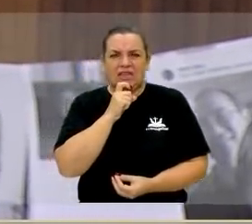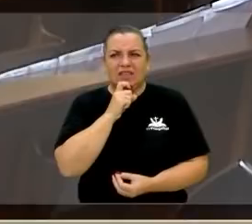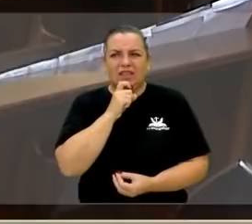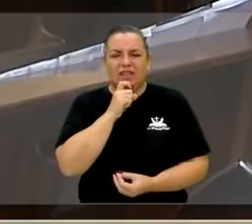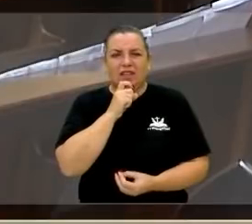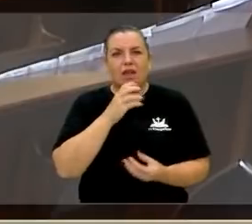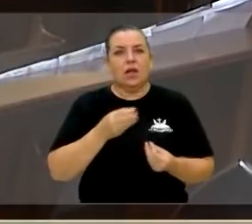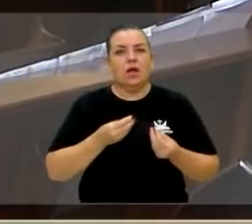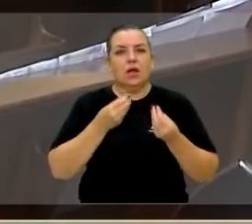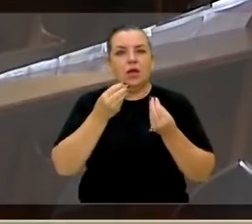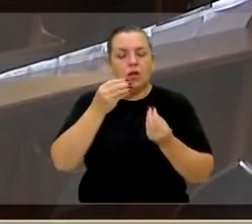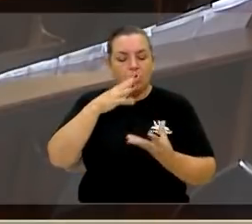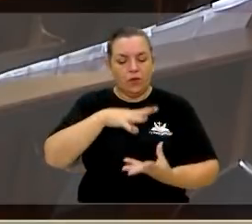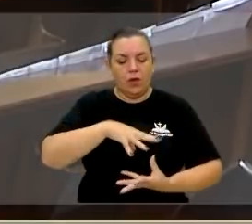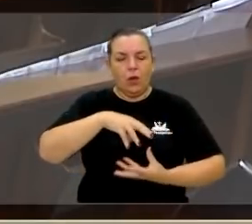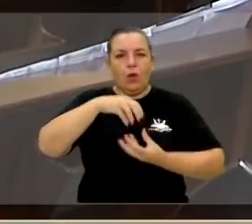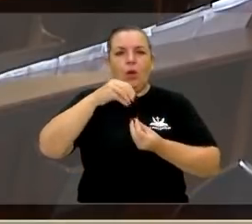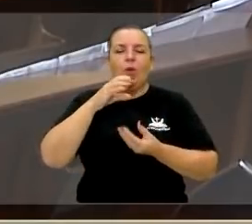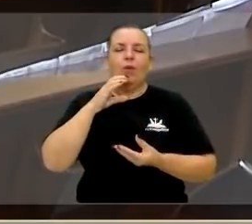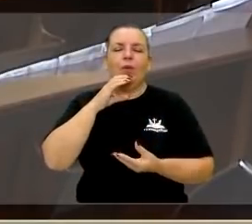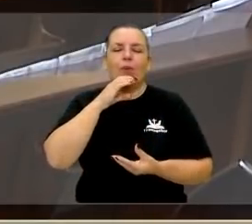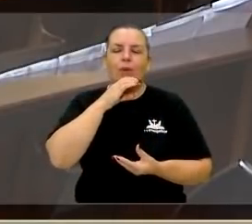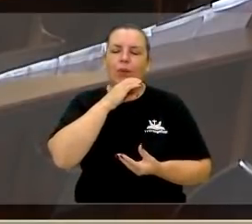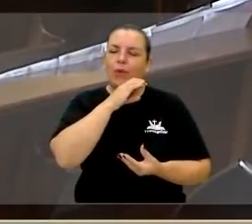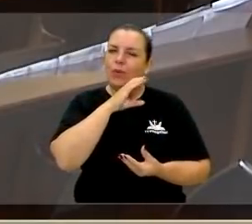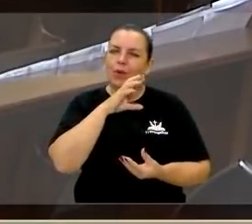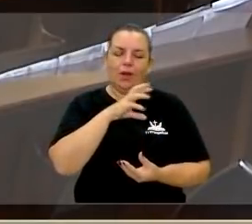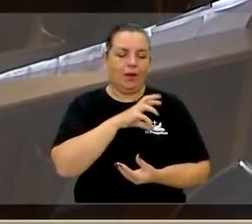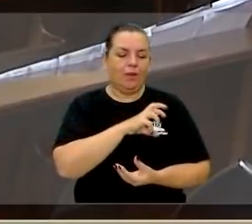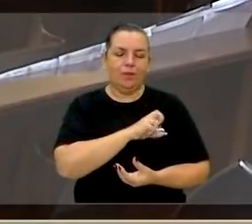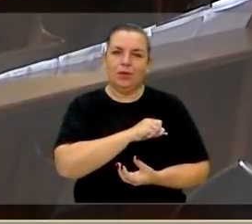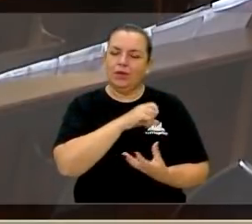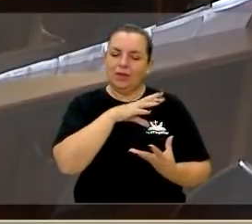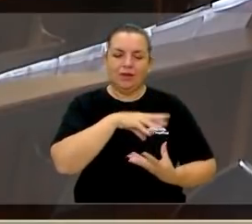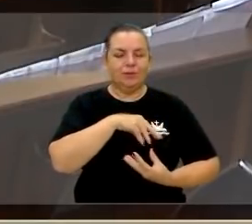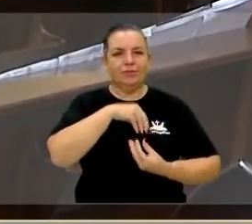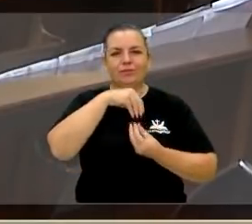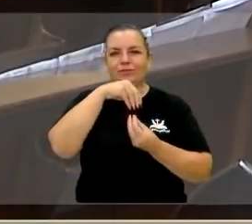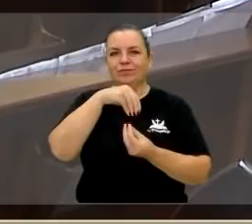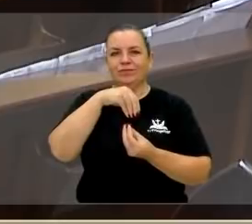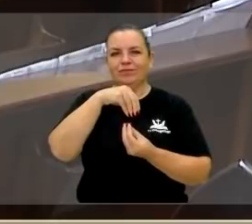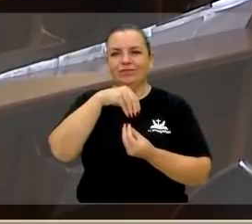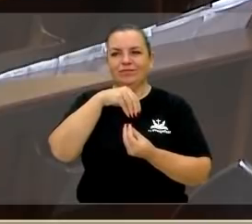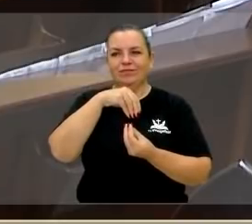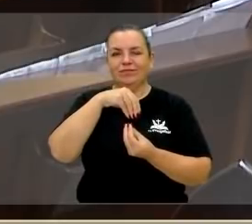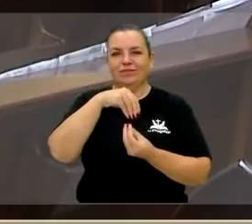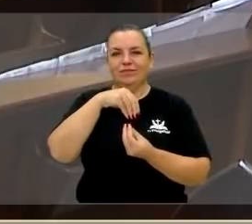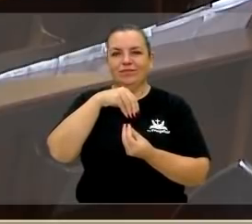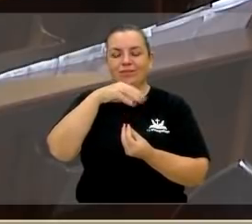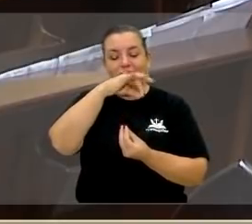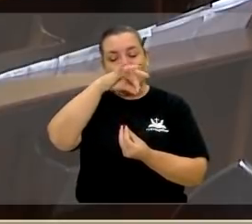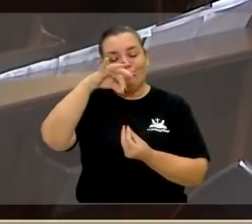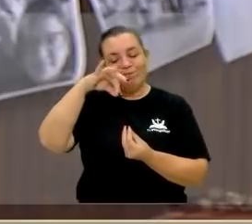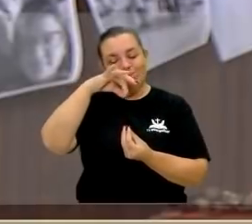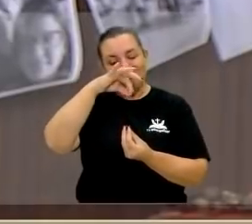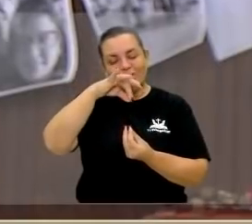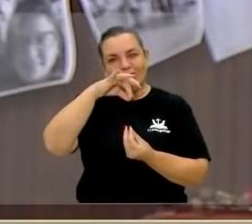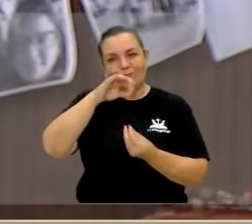eu as aquecerei pelo meu Espírito com misericórdia.